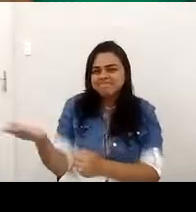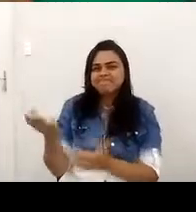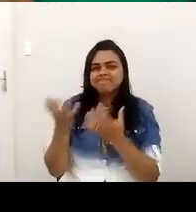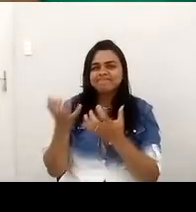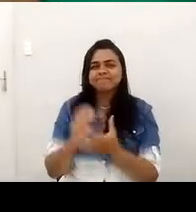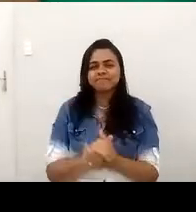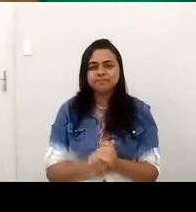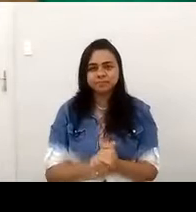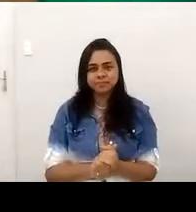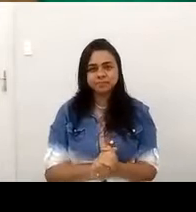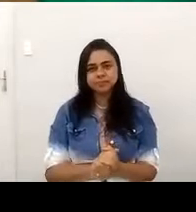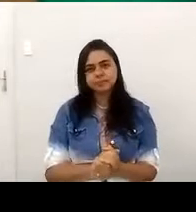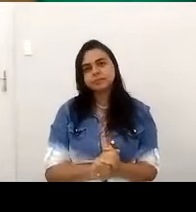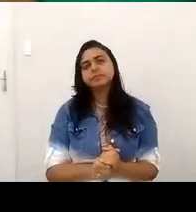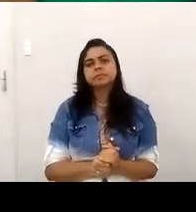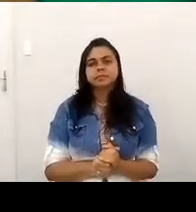Então.